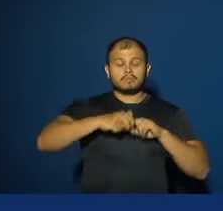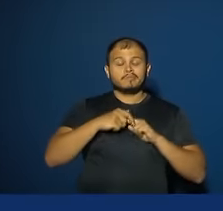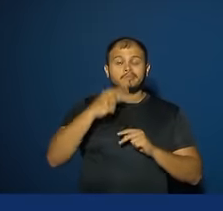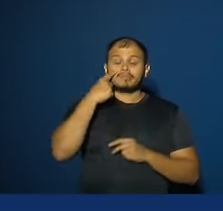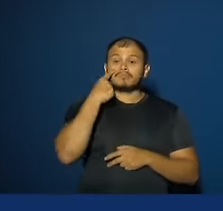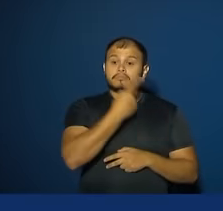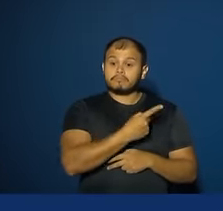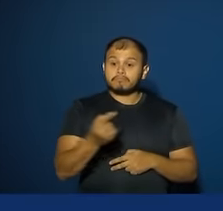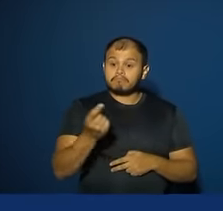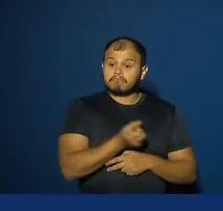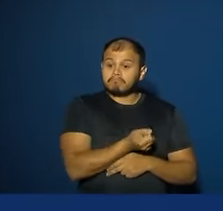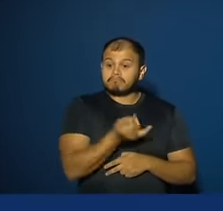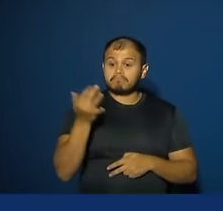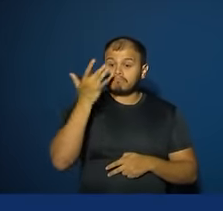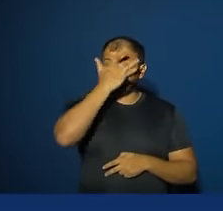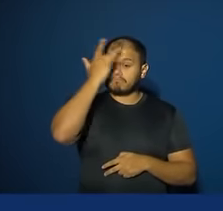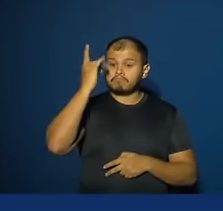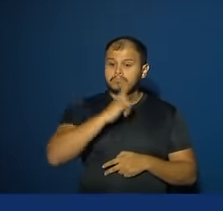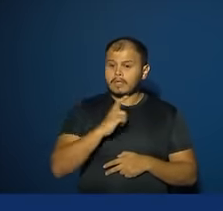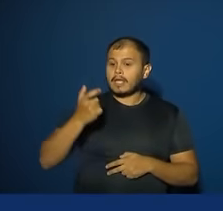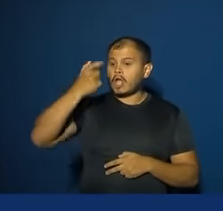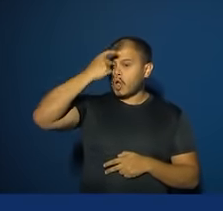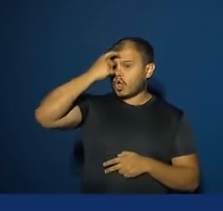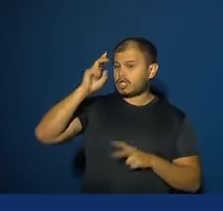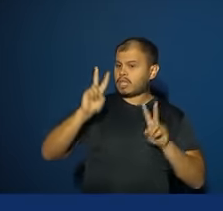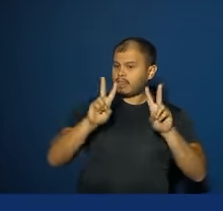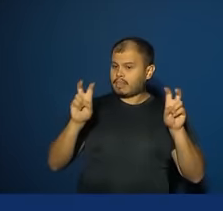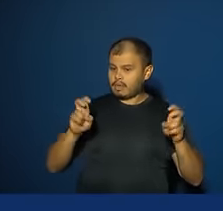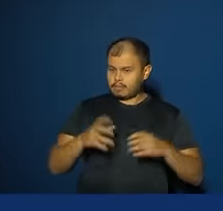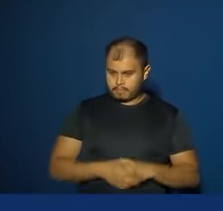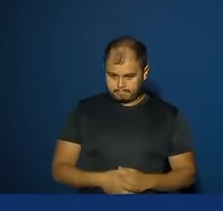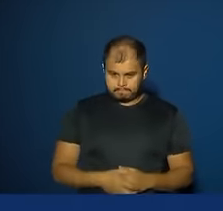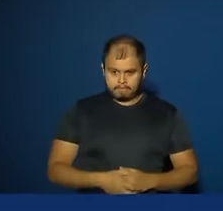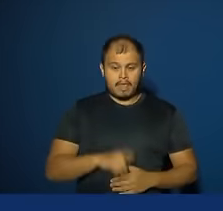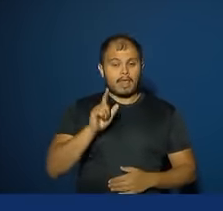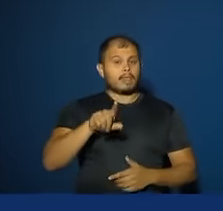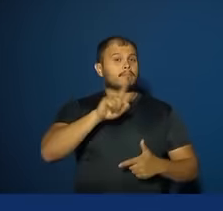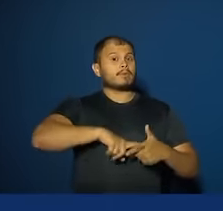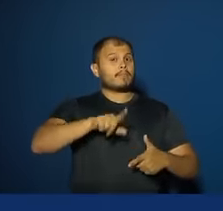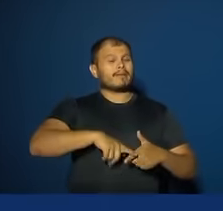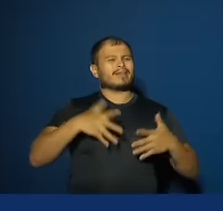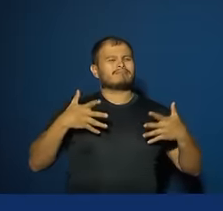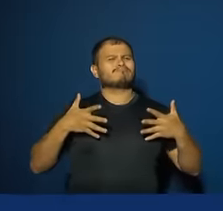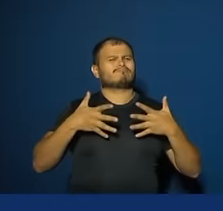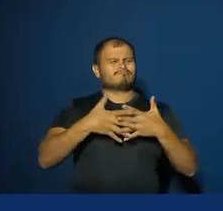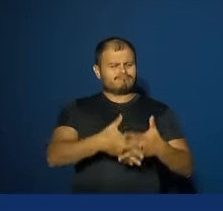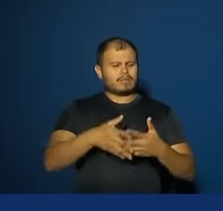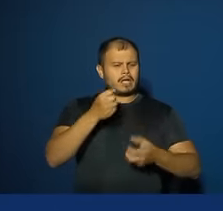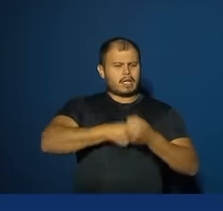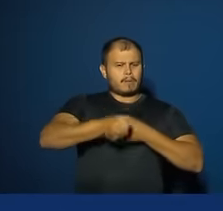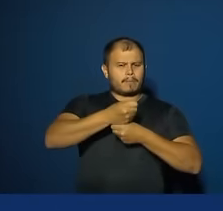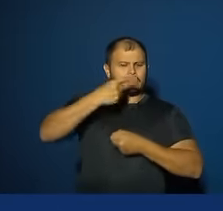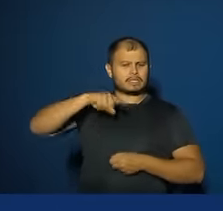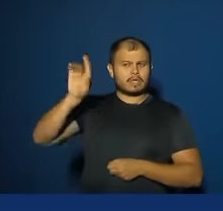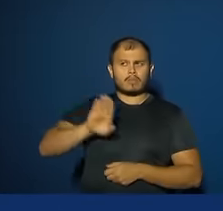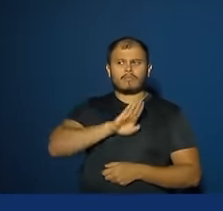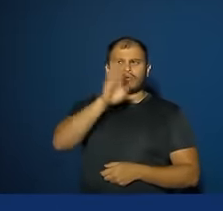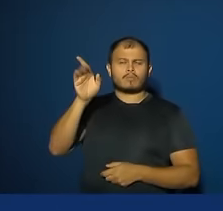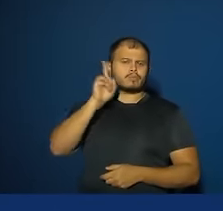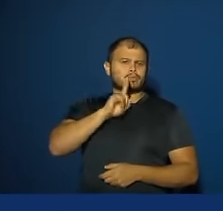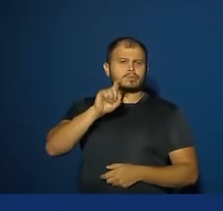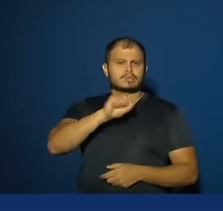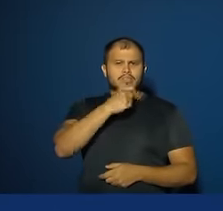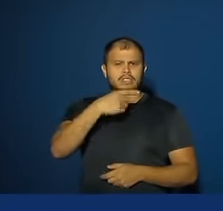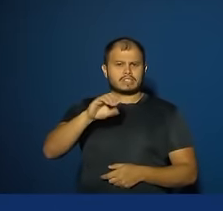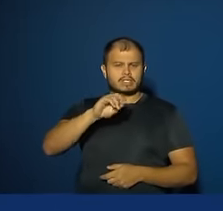muita gente consciente disso né e e e é um problema complexo né William Eu dei uma palestra no passado em São Francisco eh